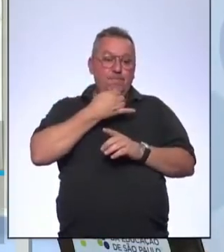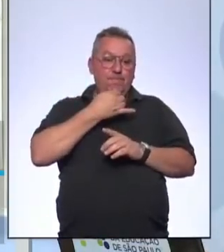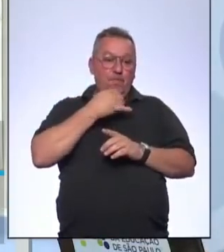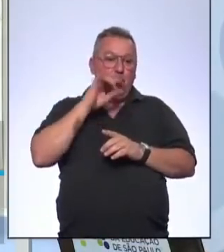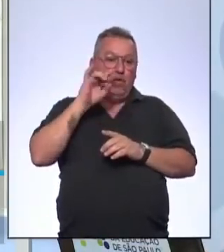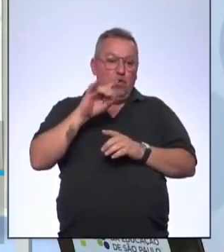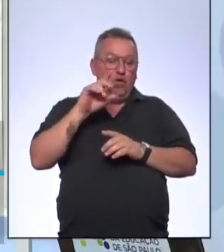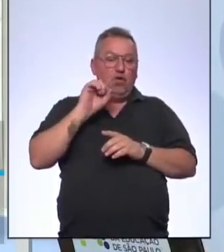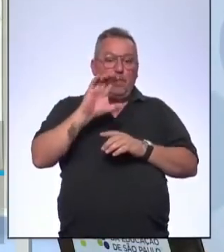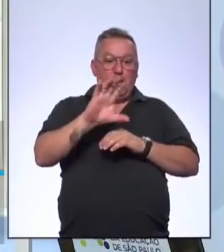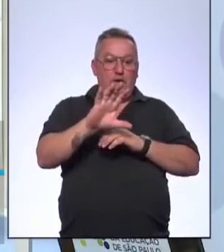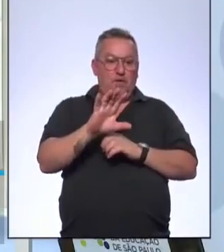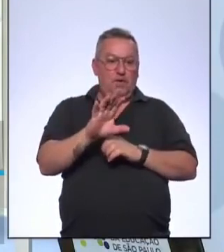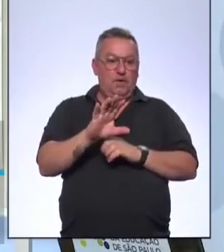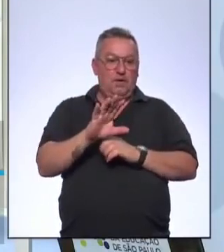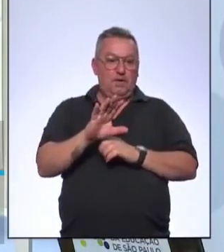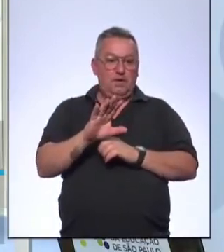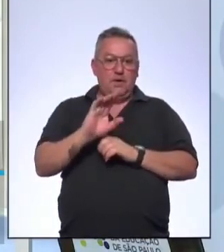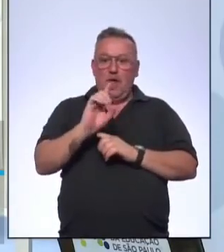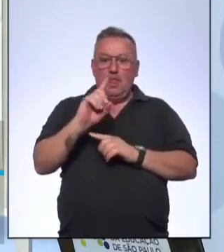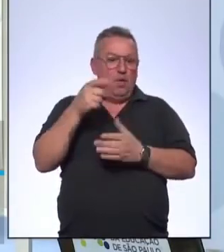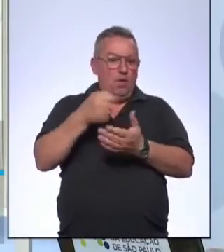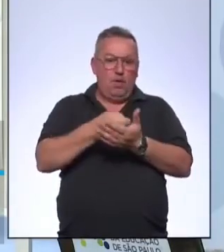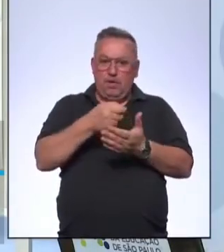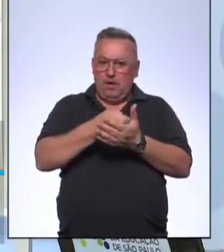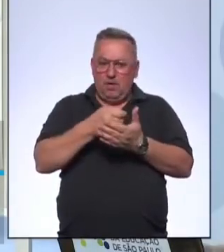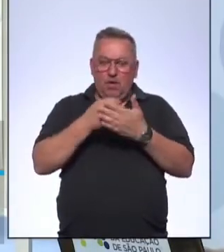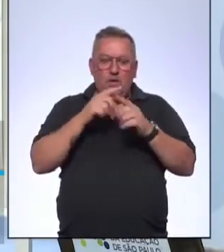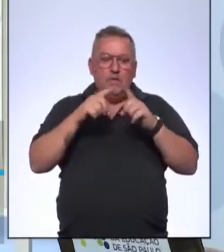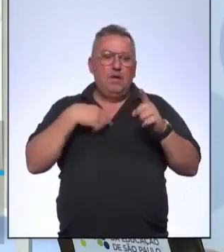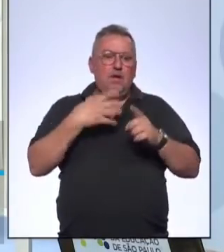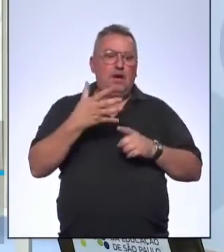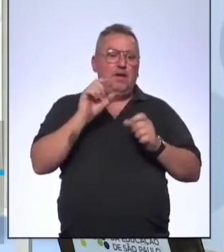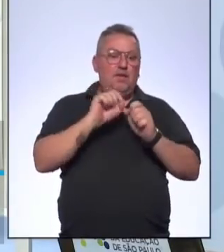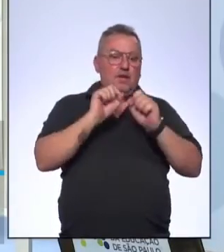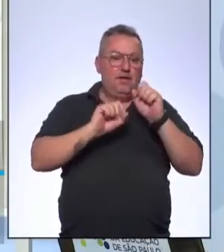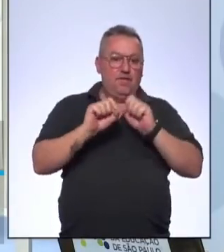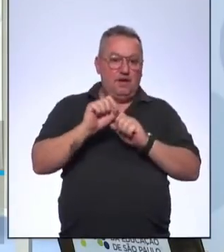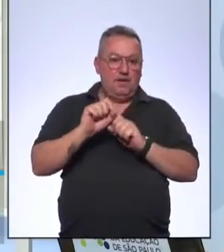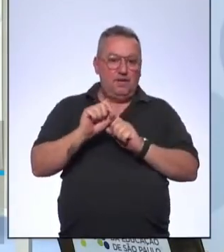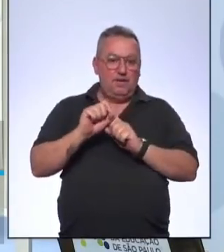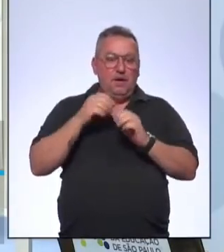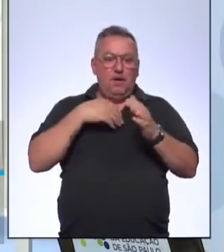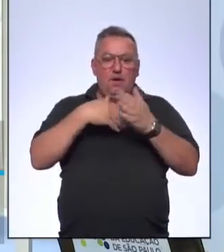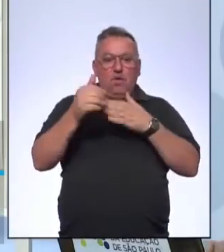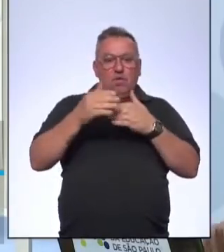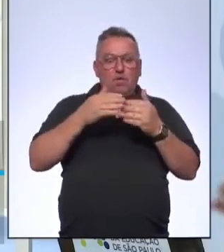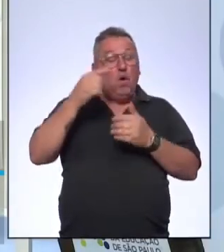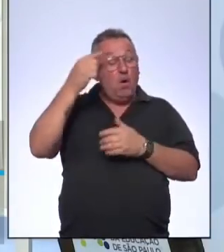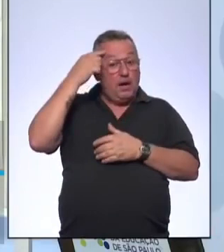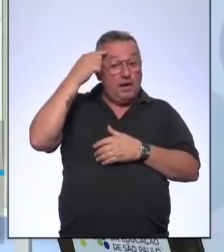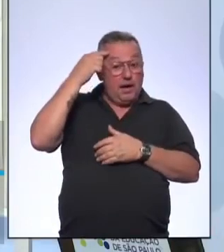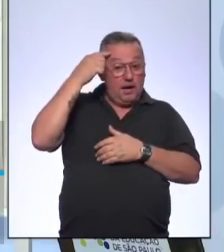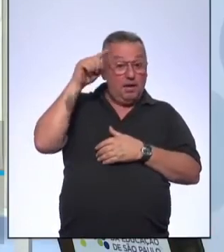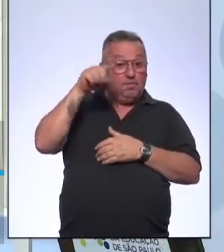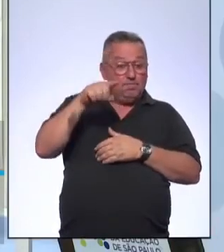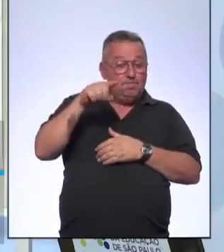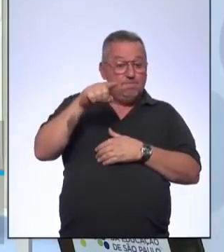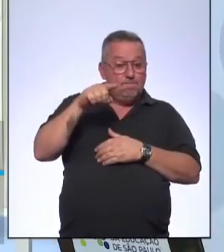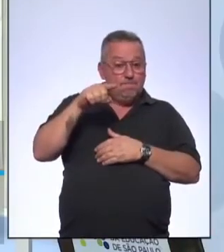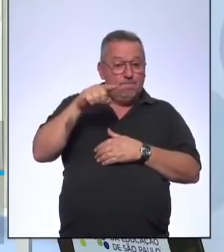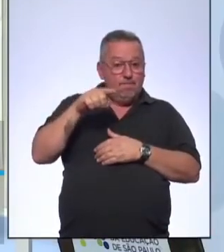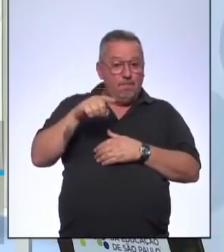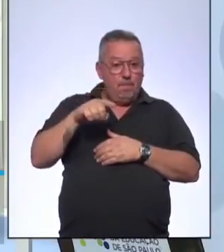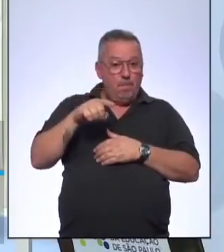só serve para isso. Então, não é uma obrigatoriedade, por isso que eu quero que vocês coloquem qual que é a ideia desse total